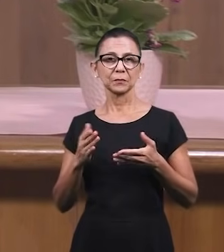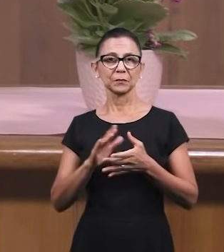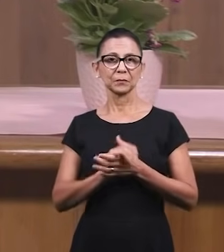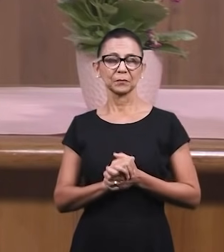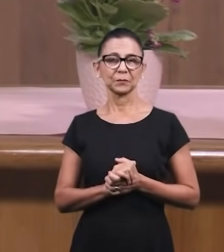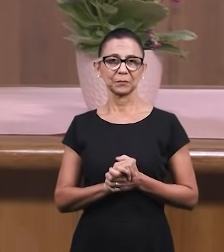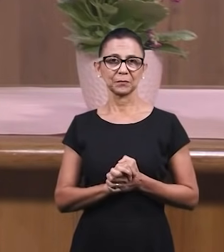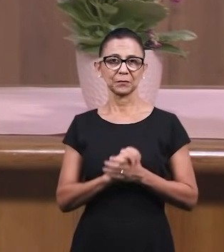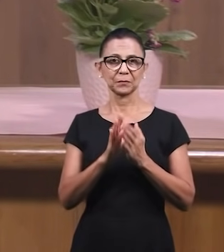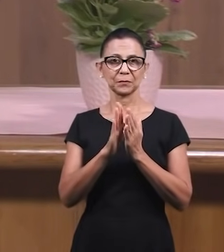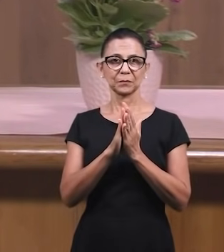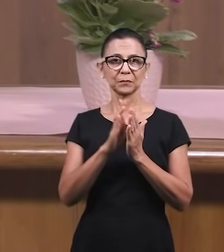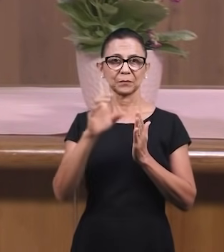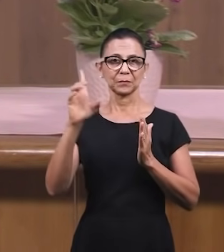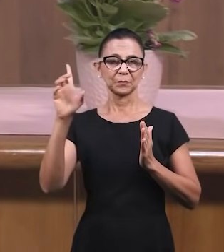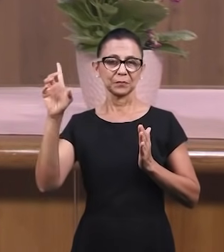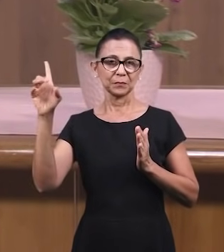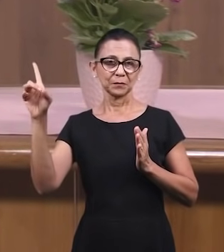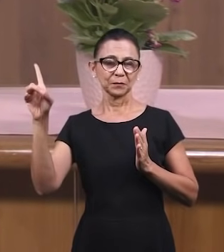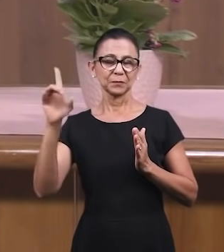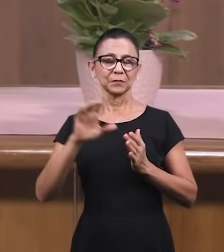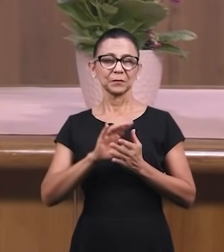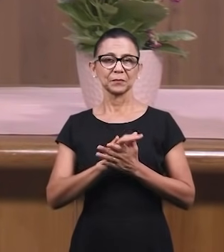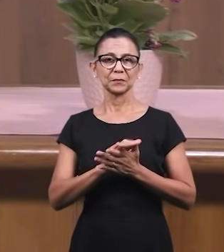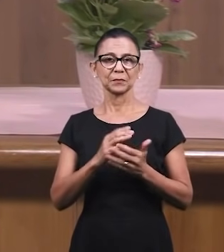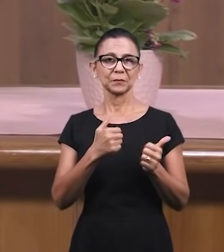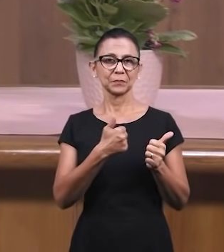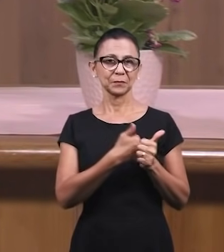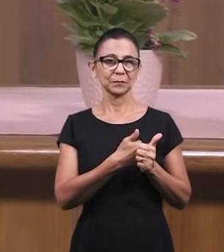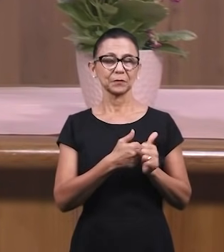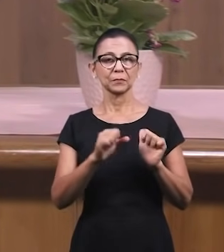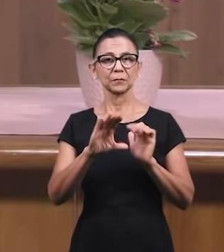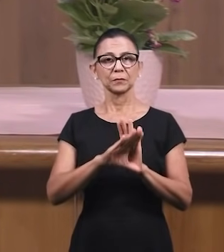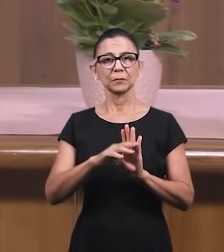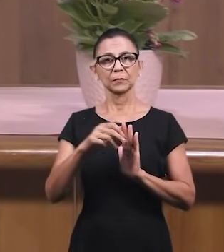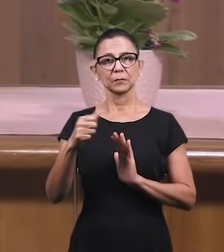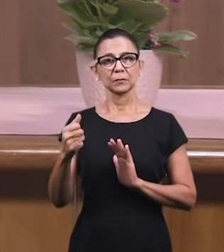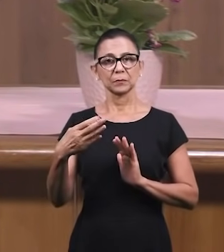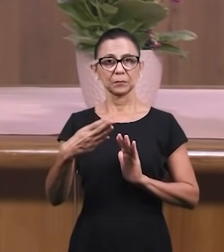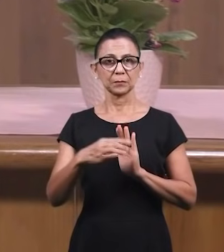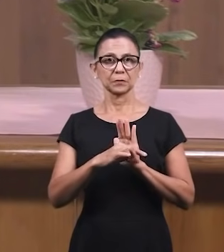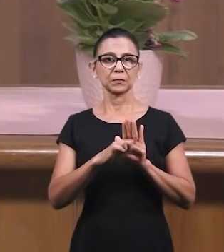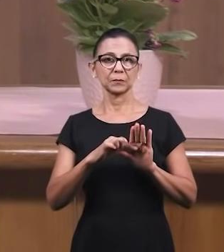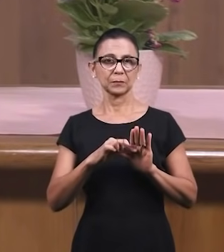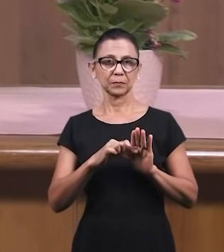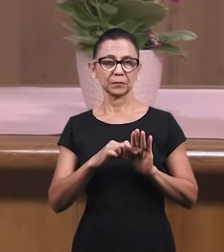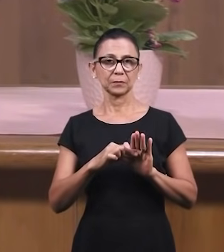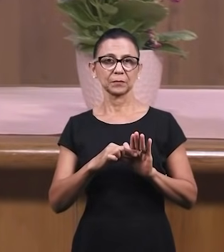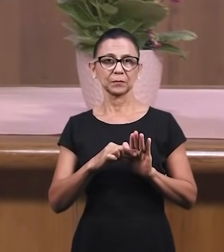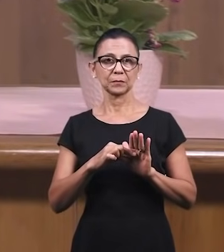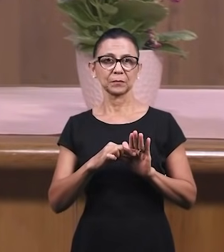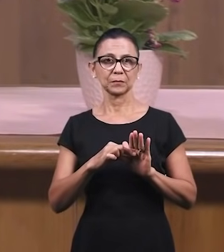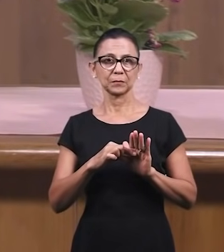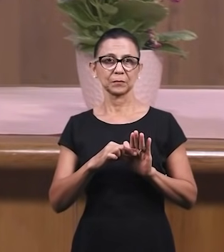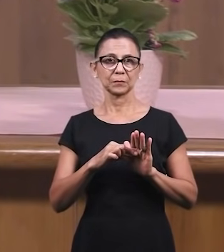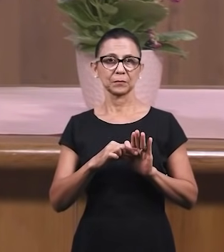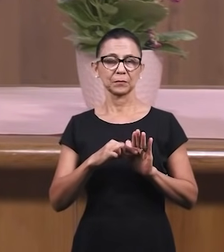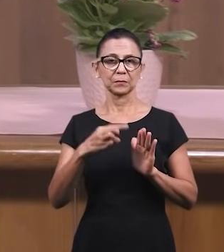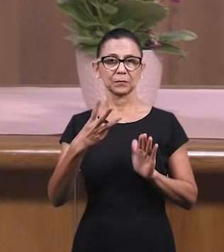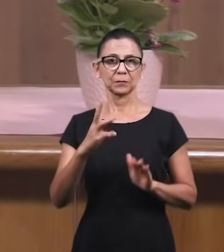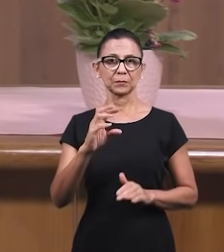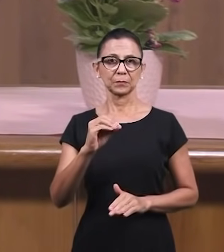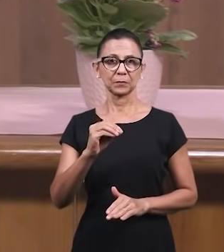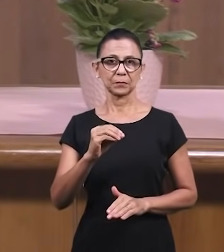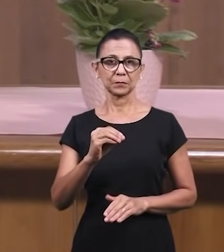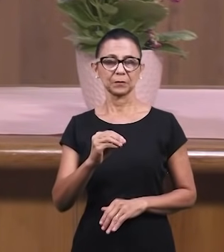a leitura da palavra que estará sendo projetada no capítulo 14 do Evangelho segundo Mateus, no